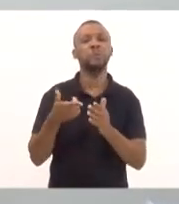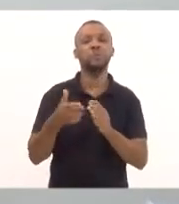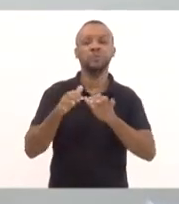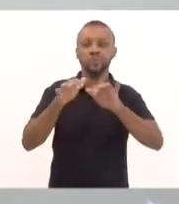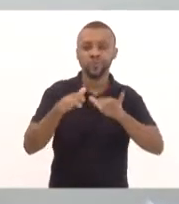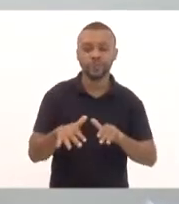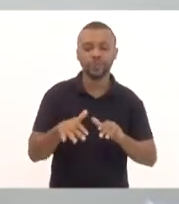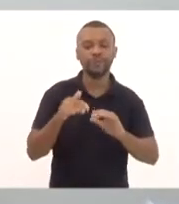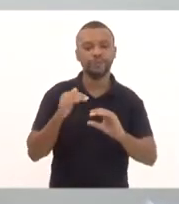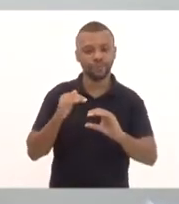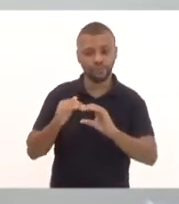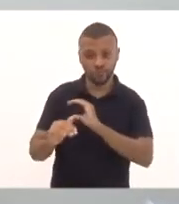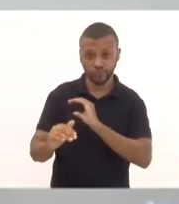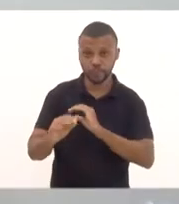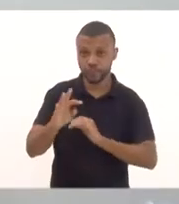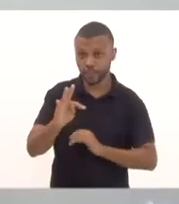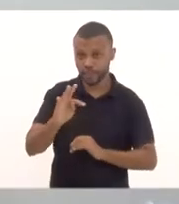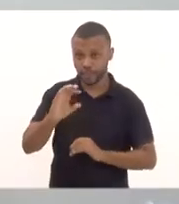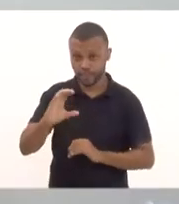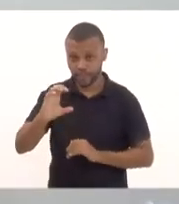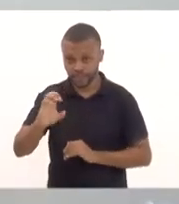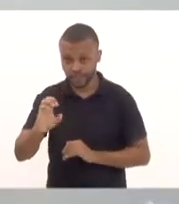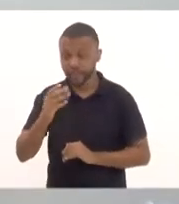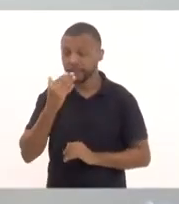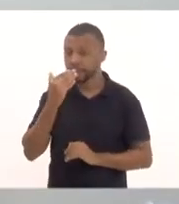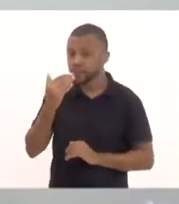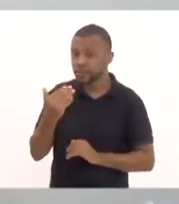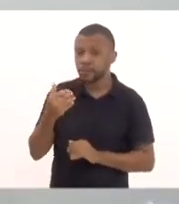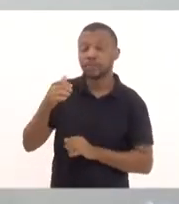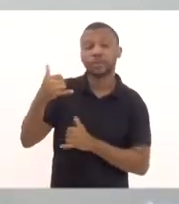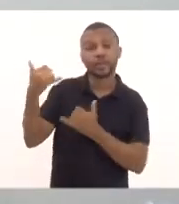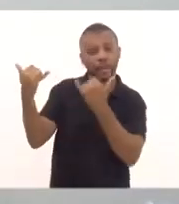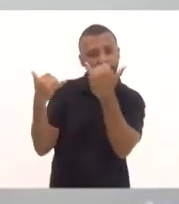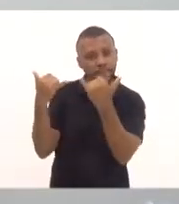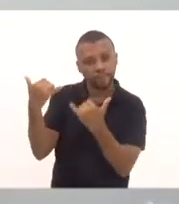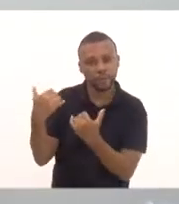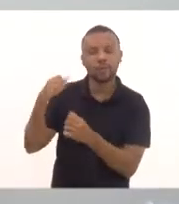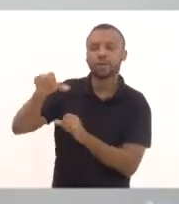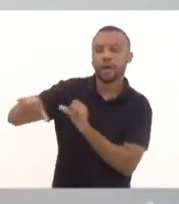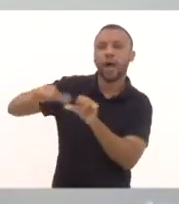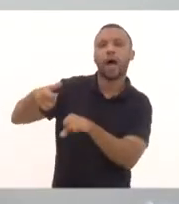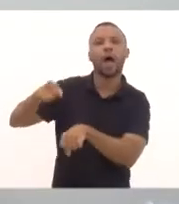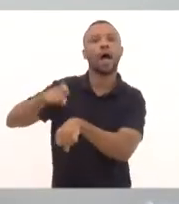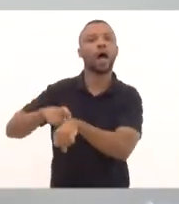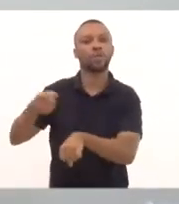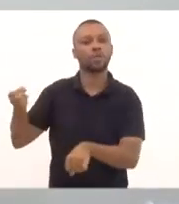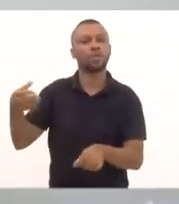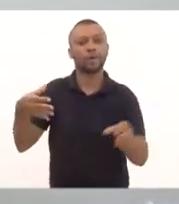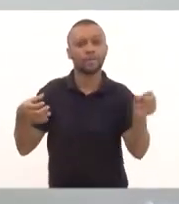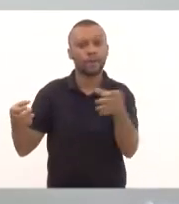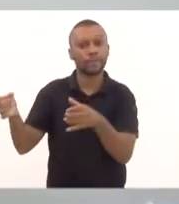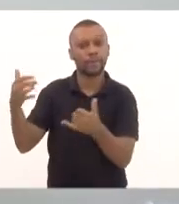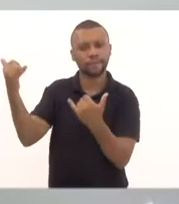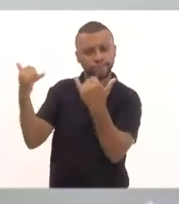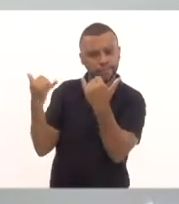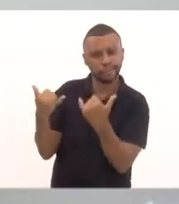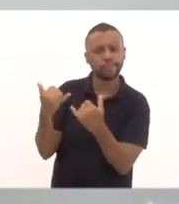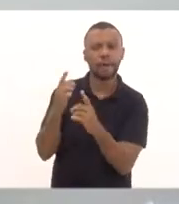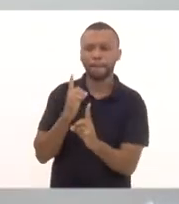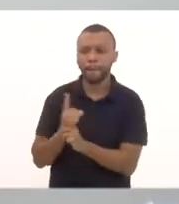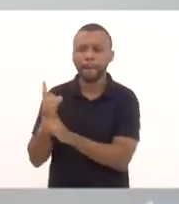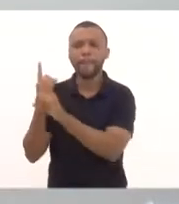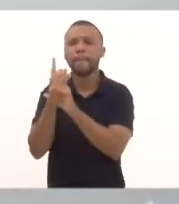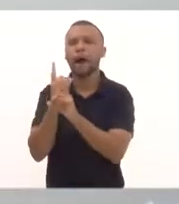ao Tribunal de Contas do Estado pedindo que atualize as informações não é achados e